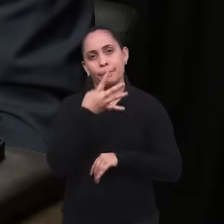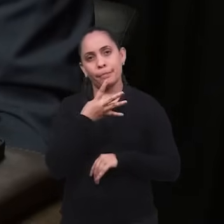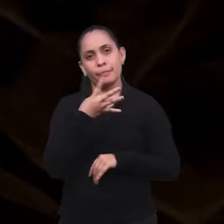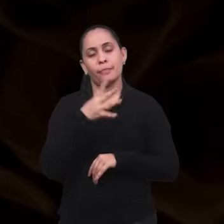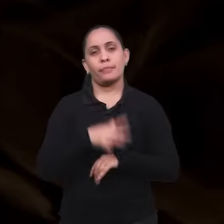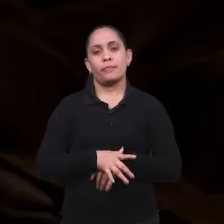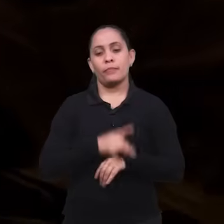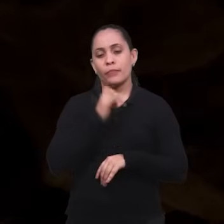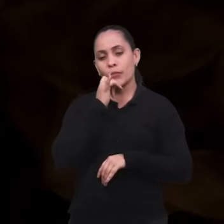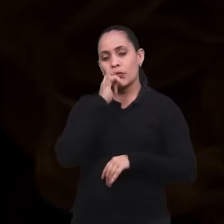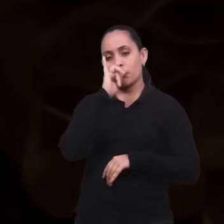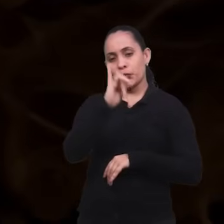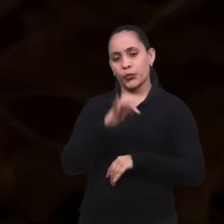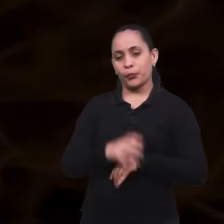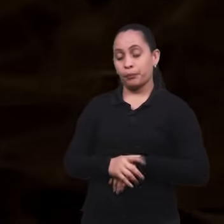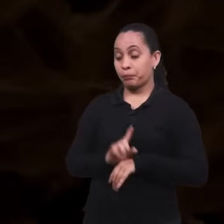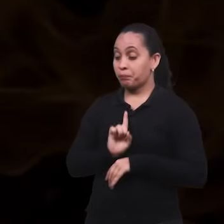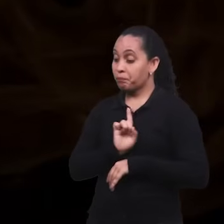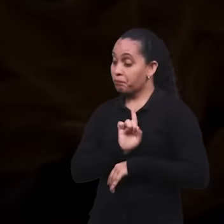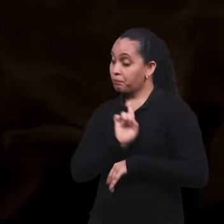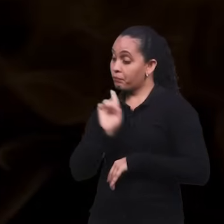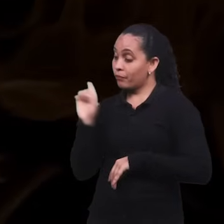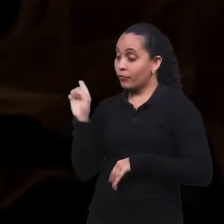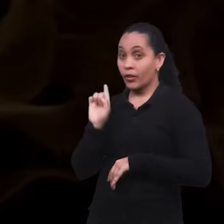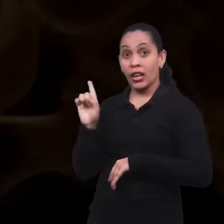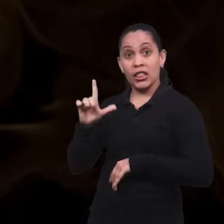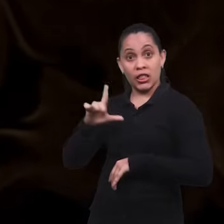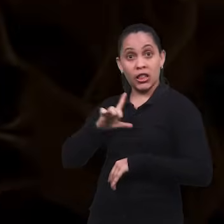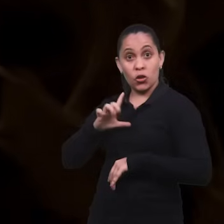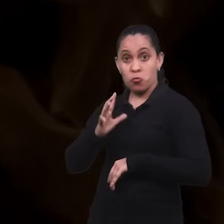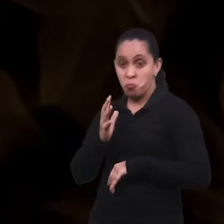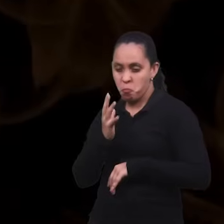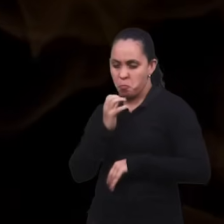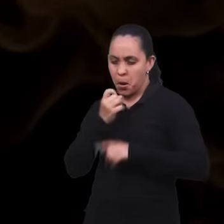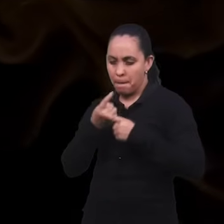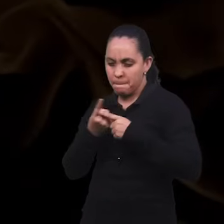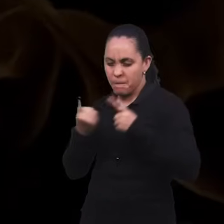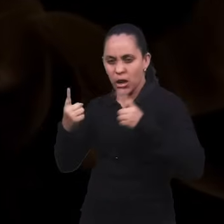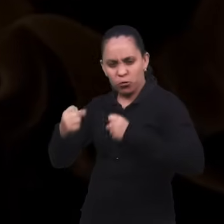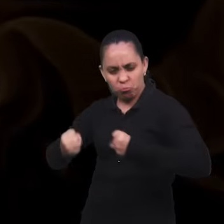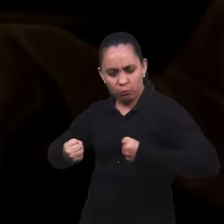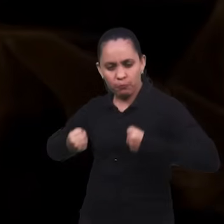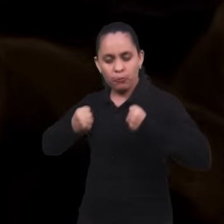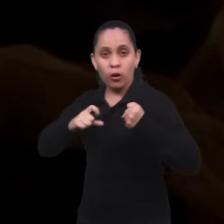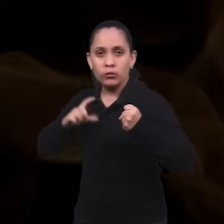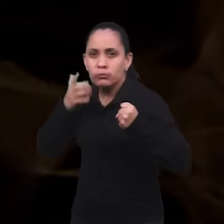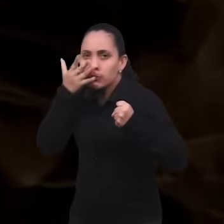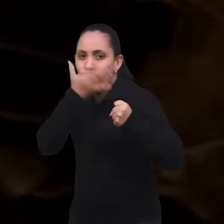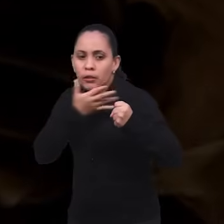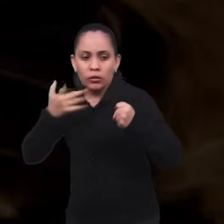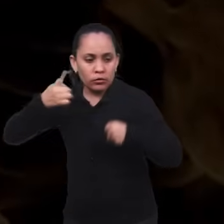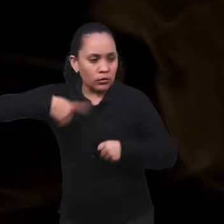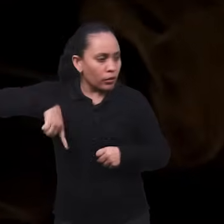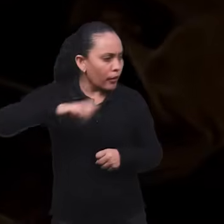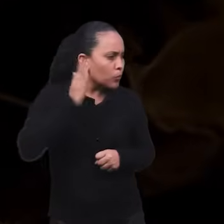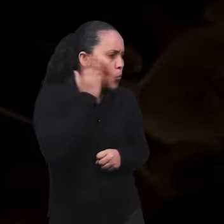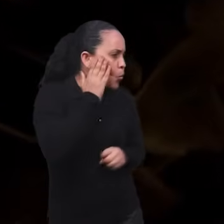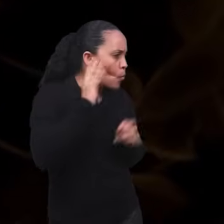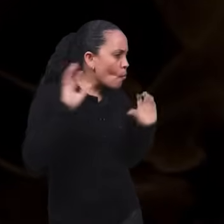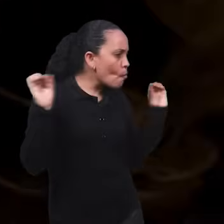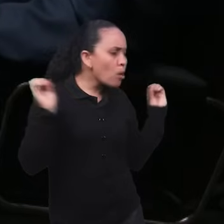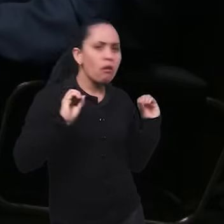14. Então lhes disse: do comedor saiu comida e do forte saiu doçura. Em 3 dias não puderam declarar o